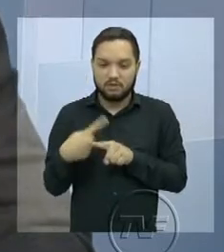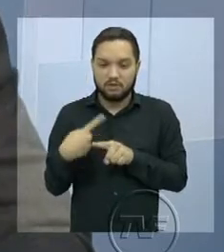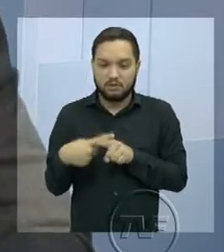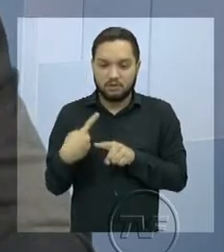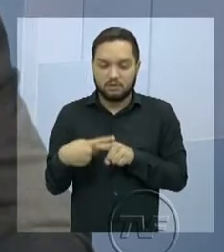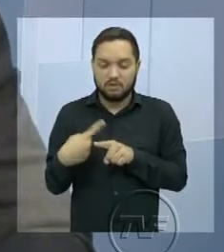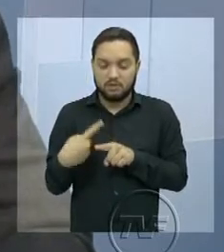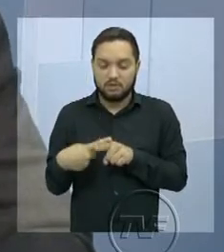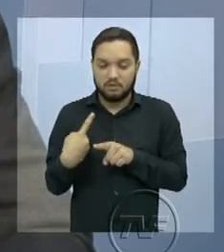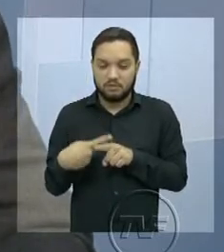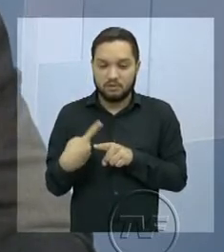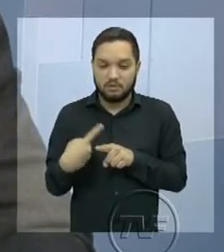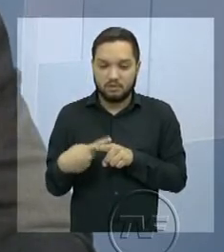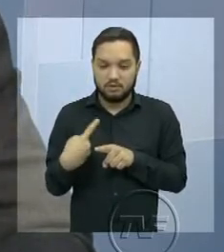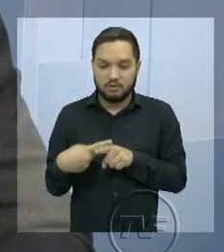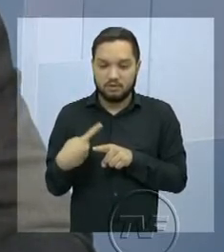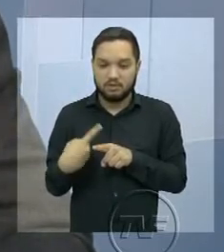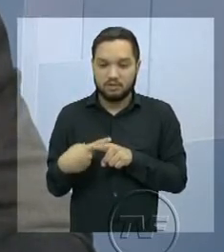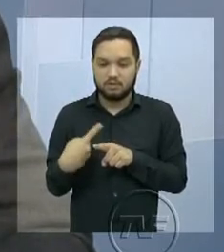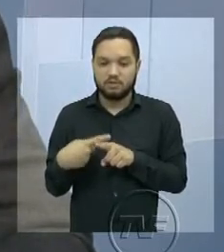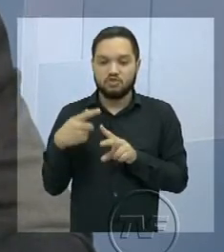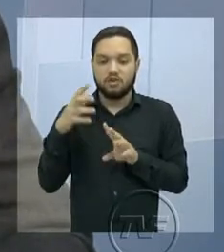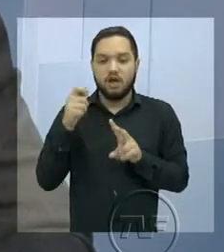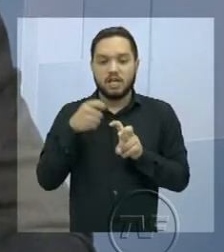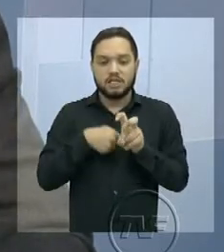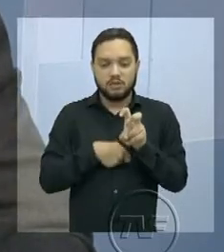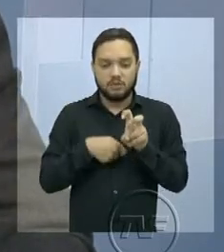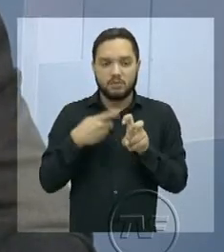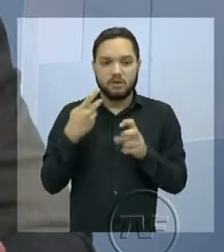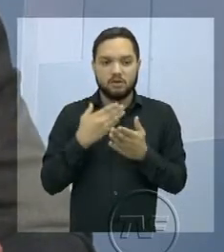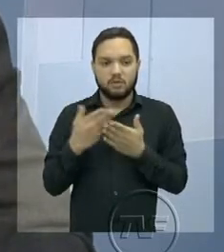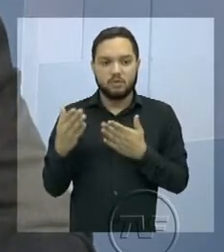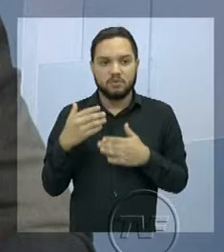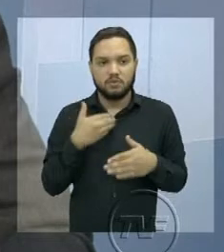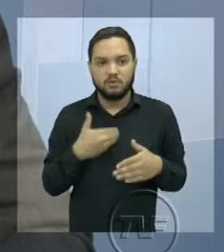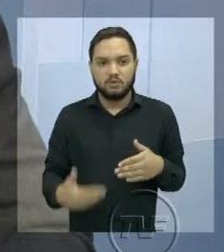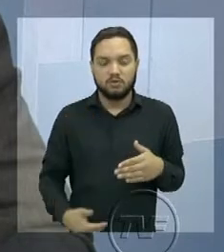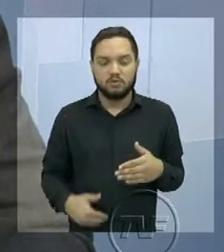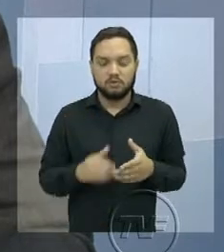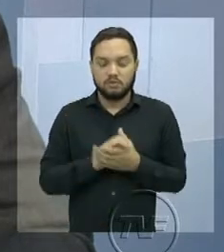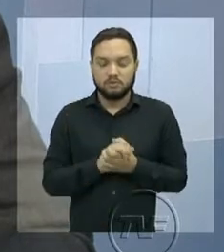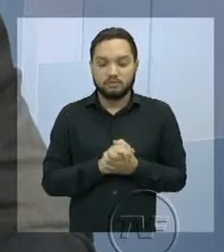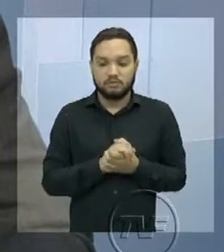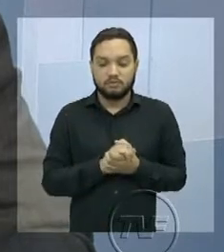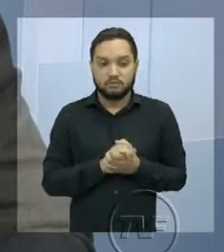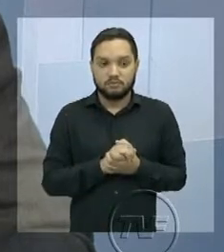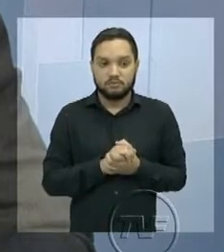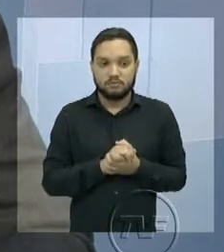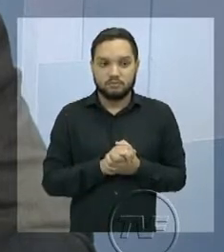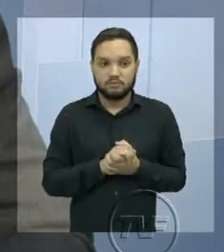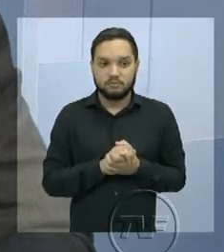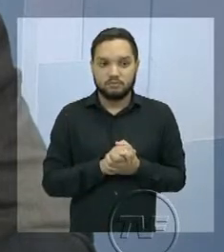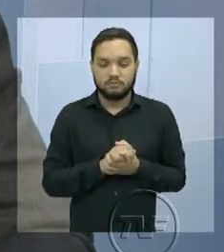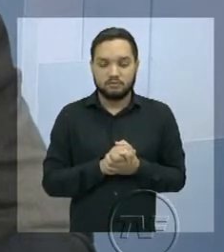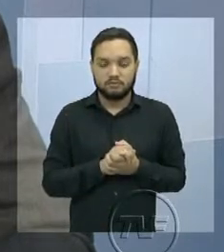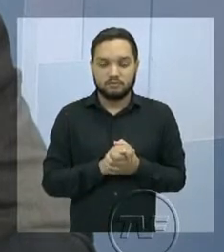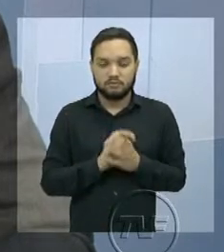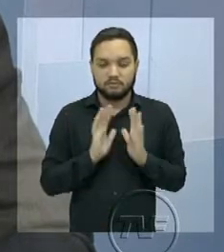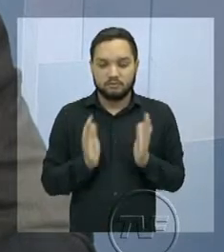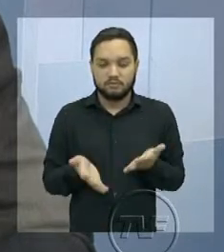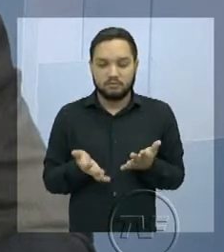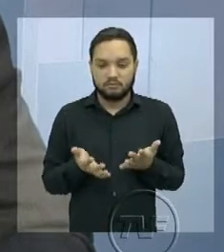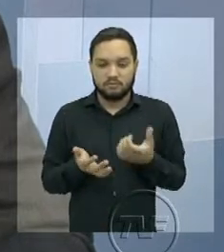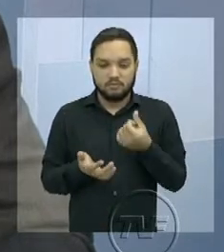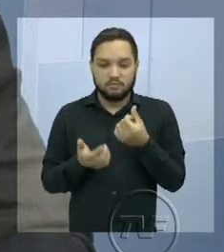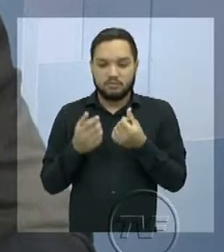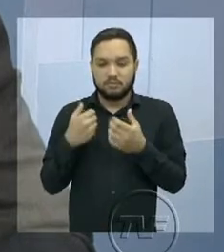ao final do 5º mês de governo e chegando também, já praticamente encerrando